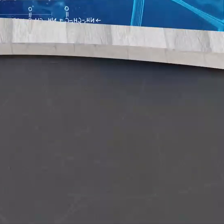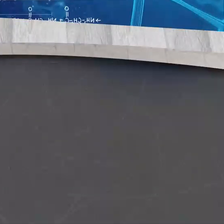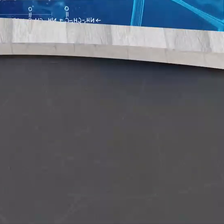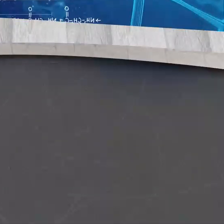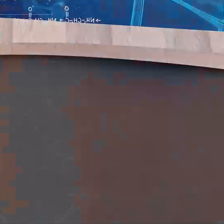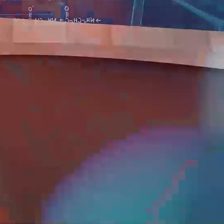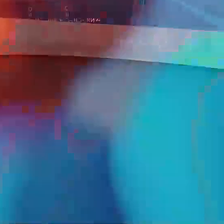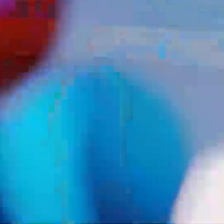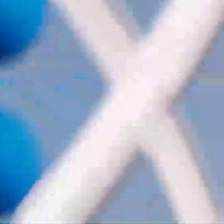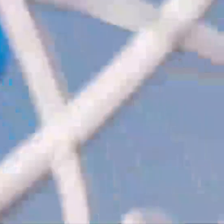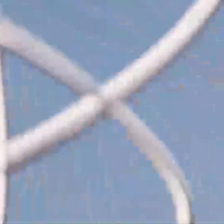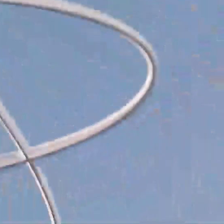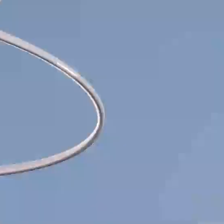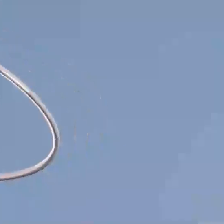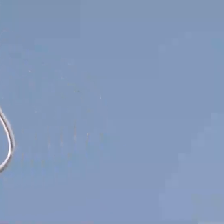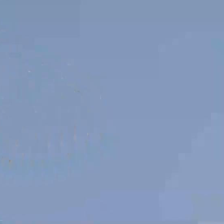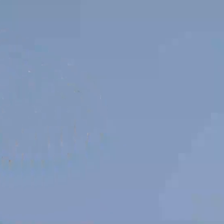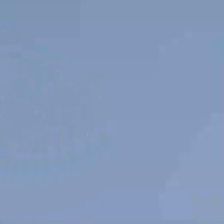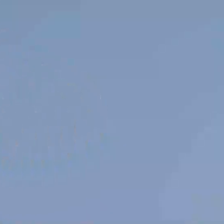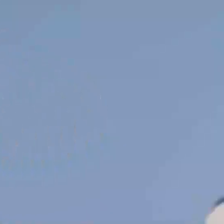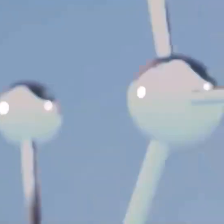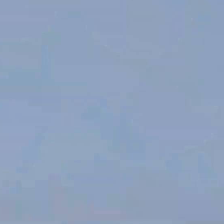então?